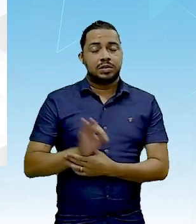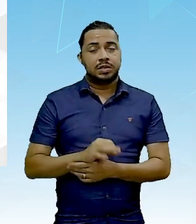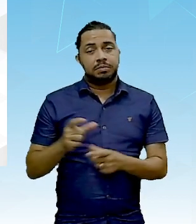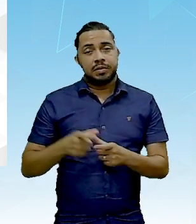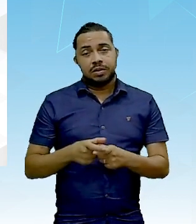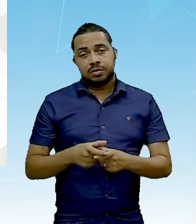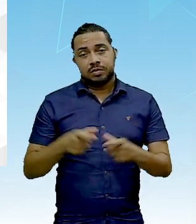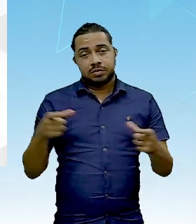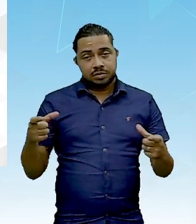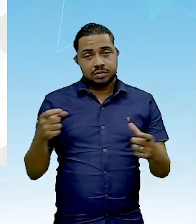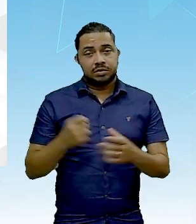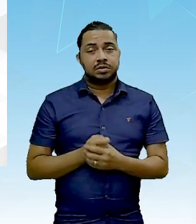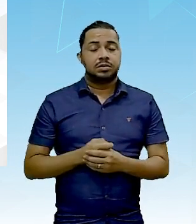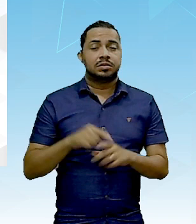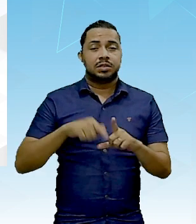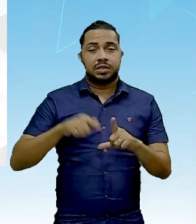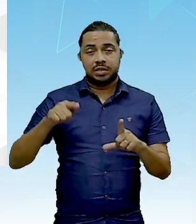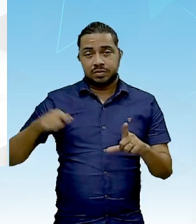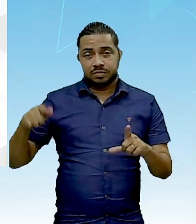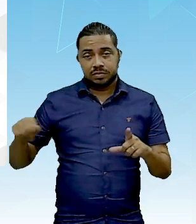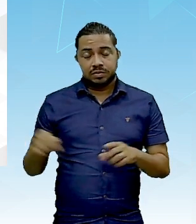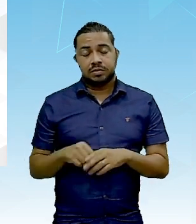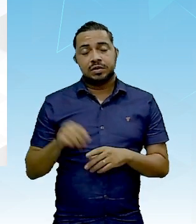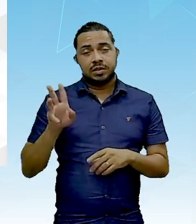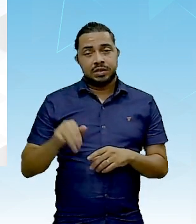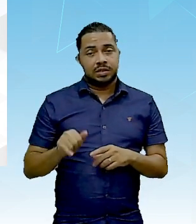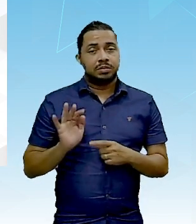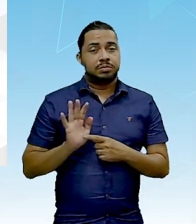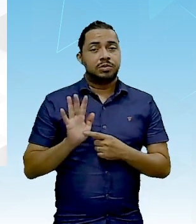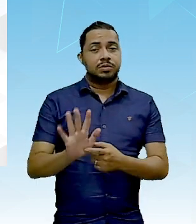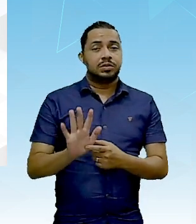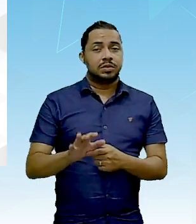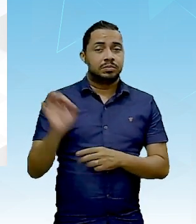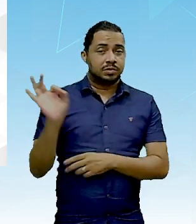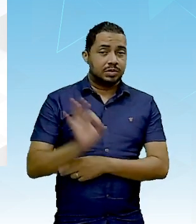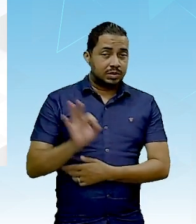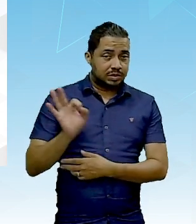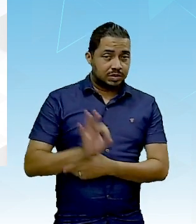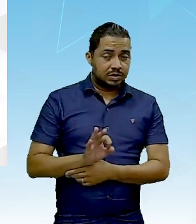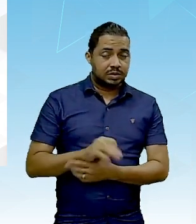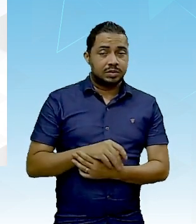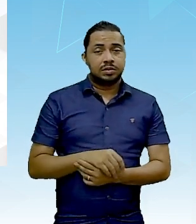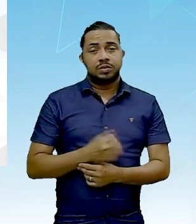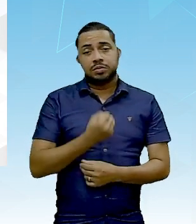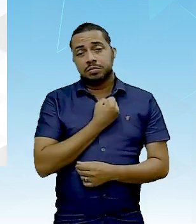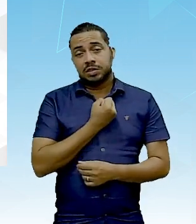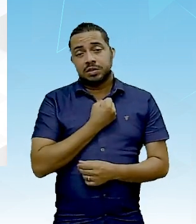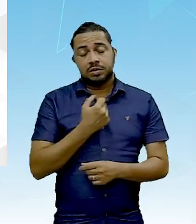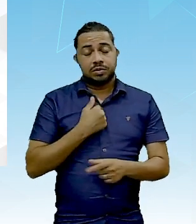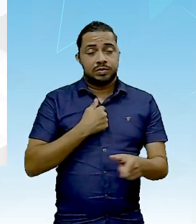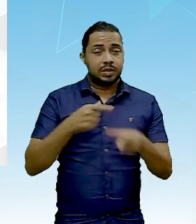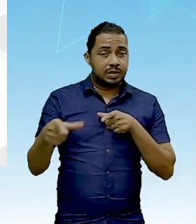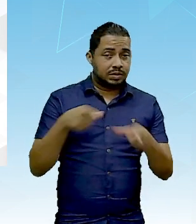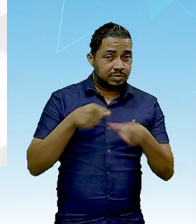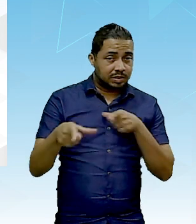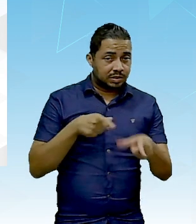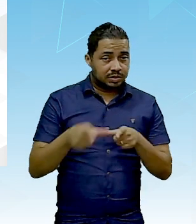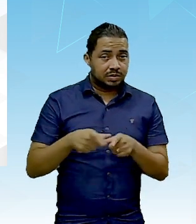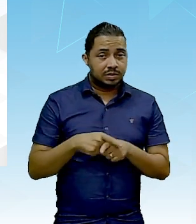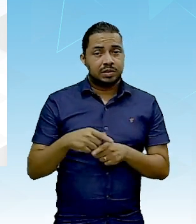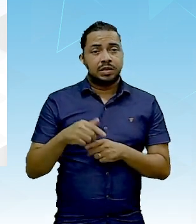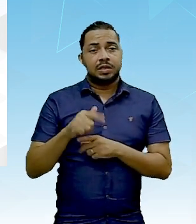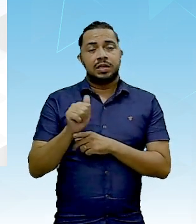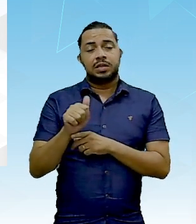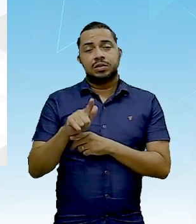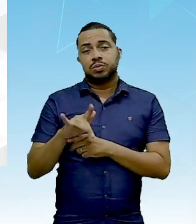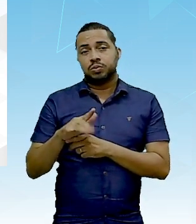maioria dos gráficos, eles são expostos em porcentagem. Numericamente, quando eu vou trabalhar no agronegócio,